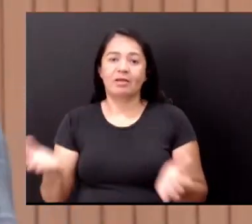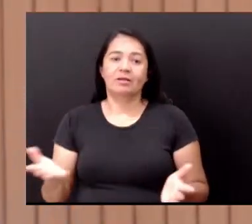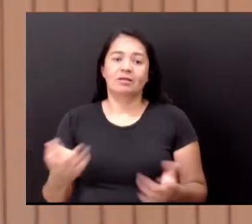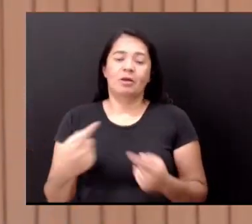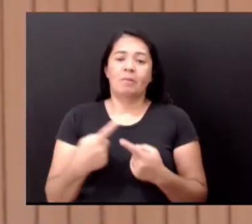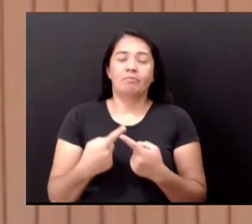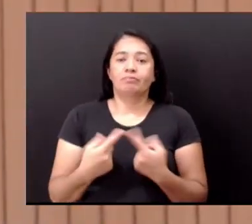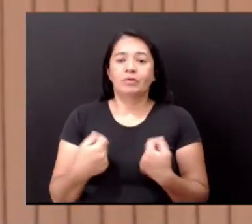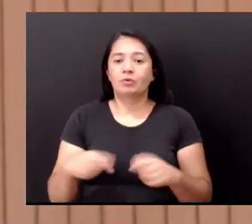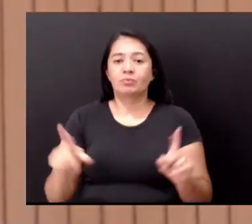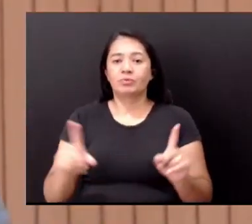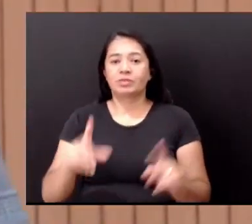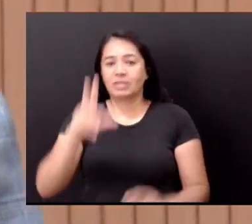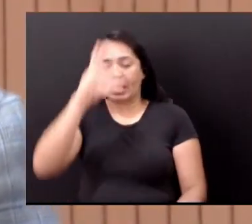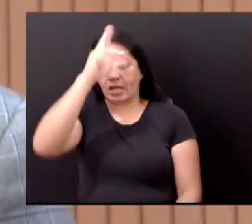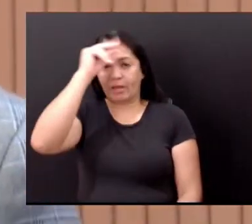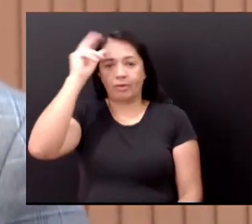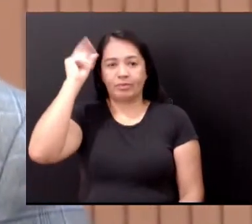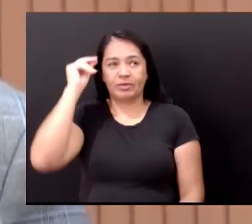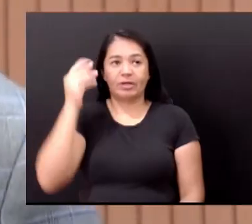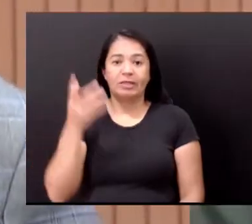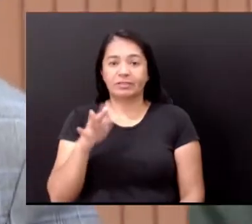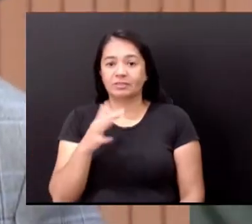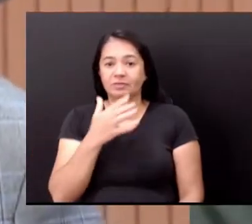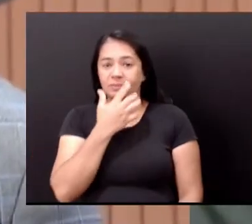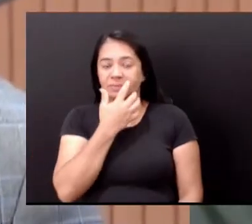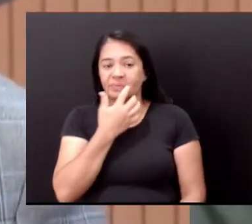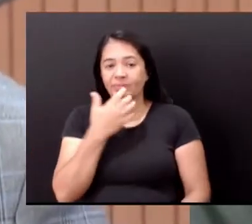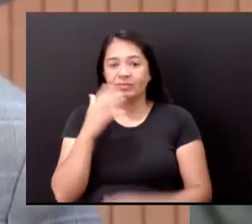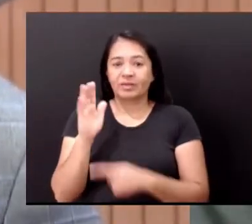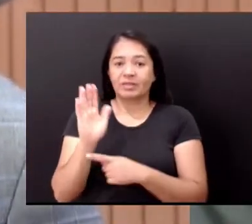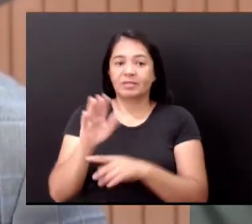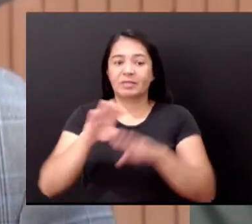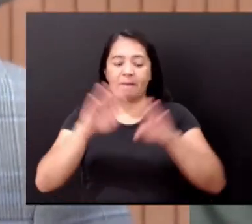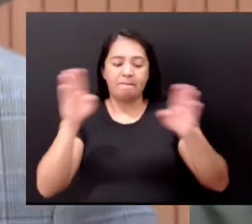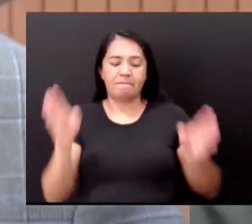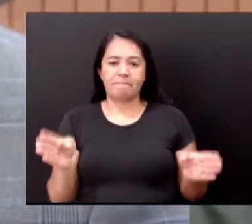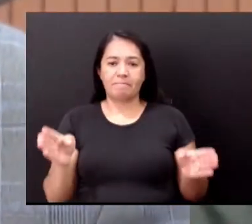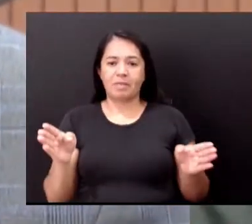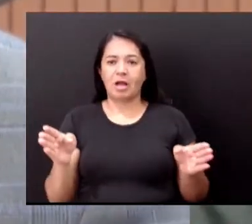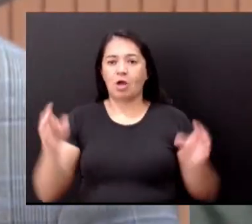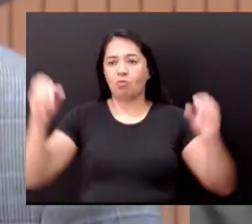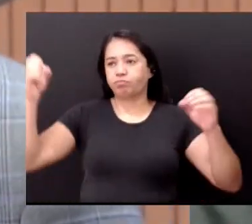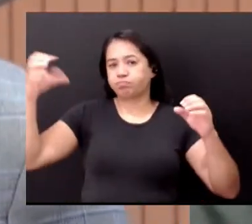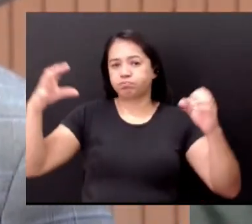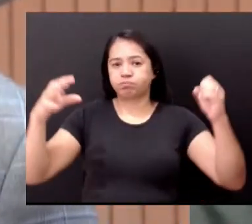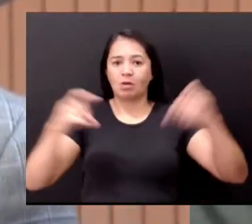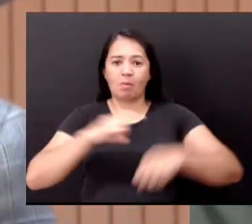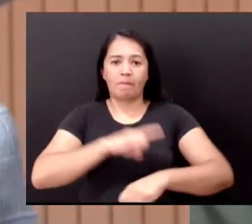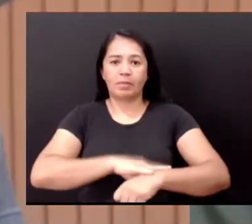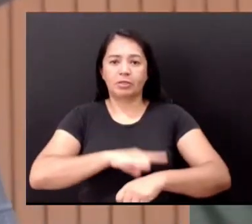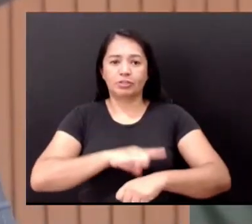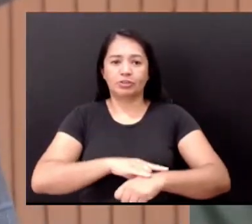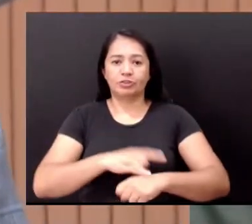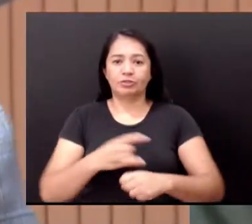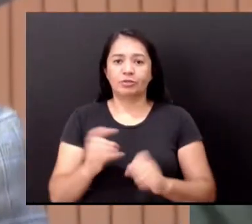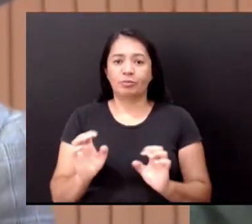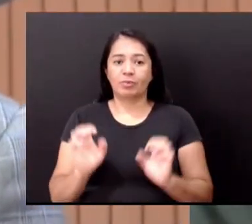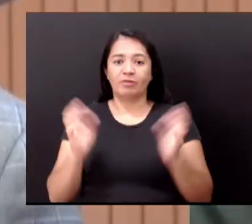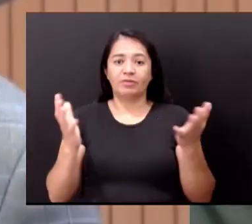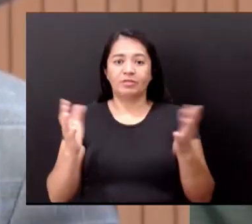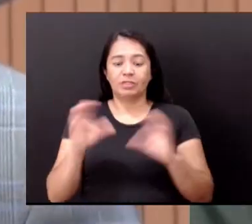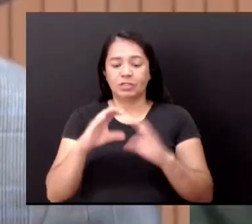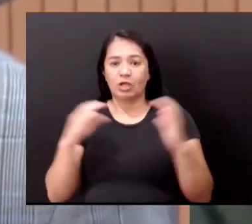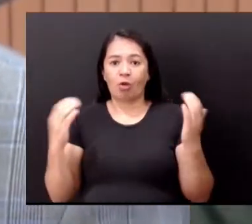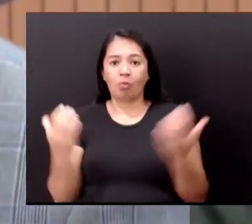prefeitura muitas vezes ajudar ali com palco, iluminação, som, banheiro químico, uma festinha de comunidade e